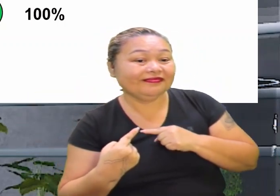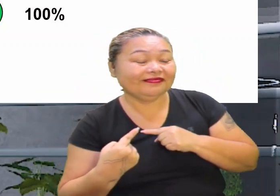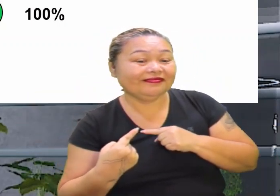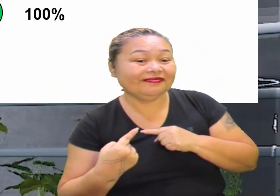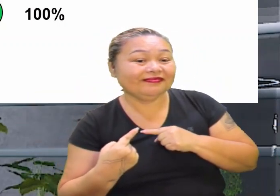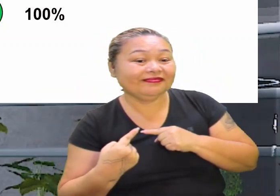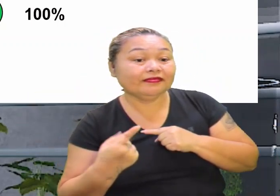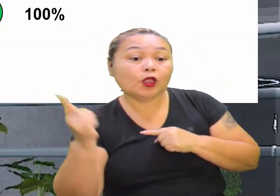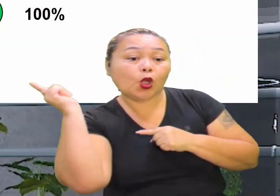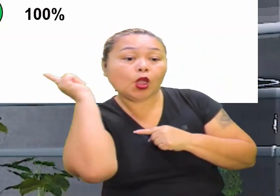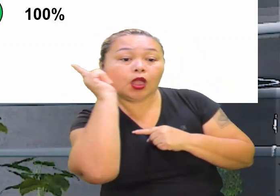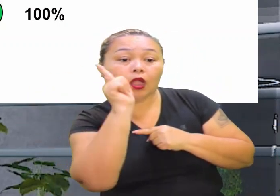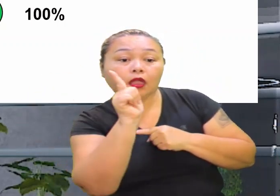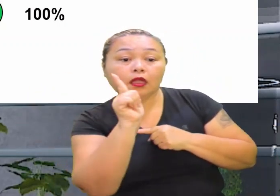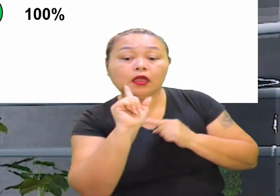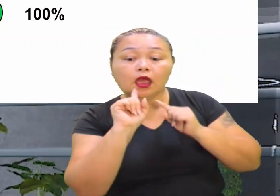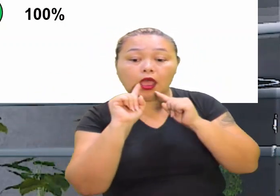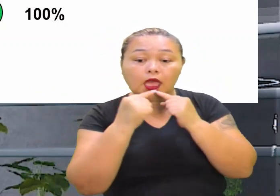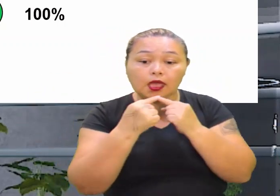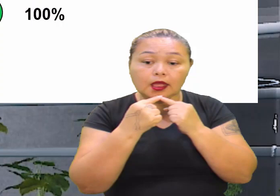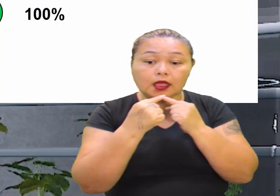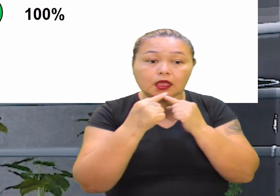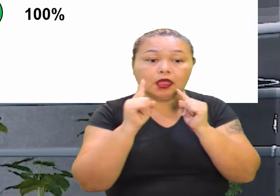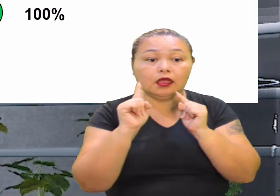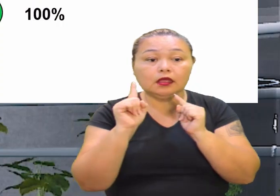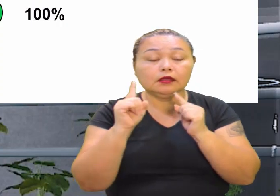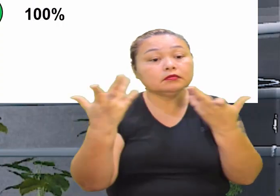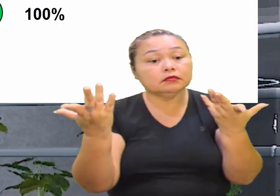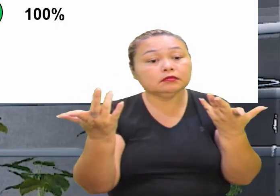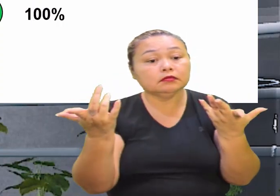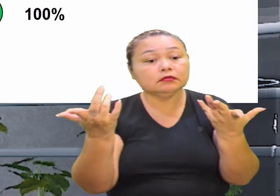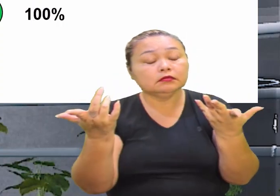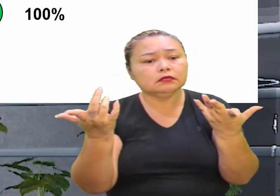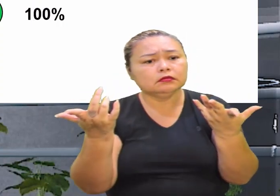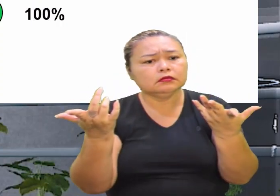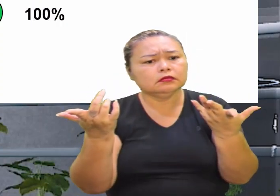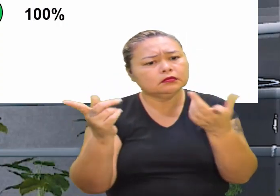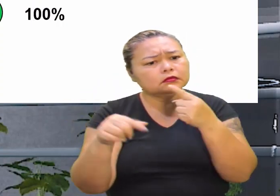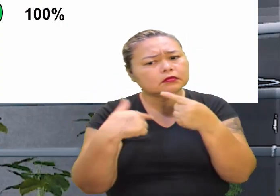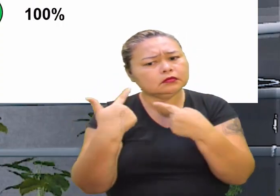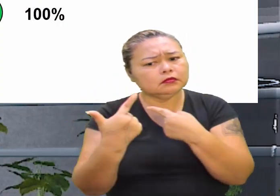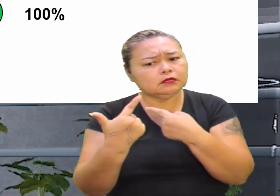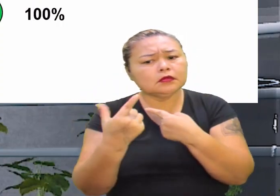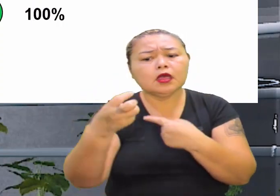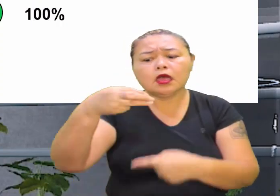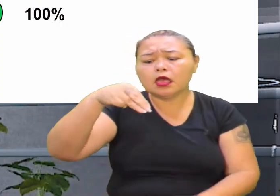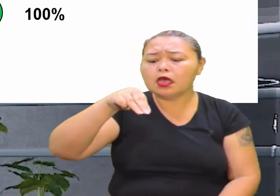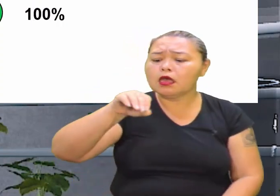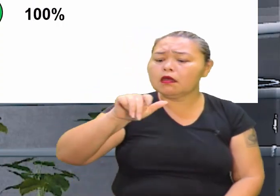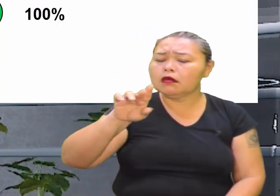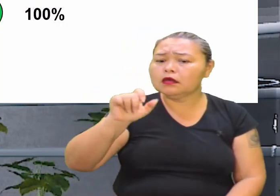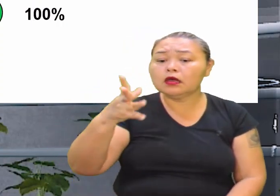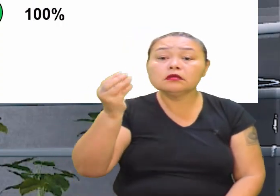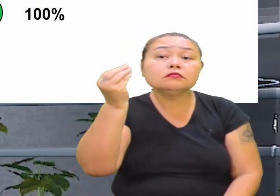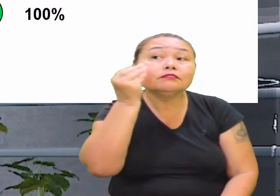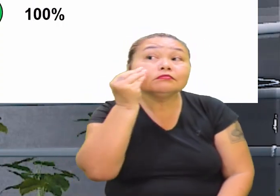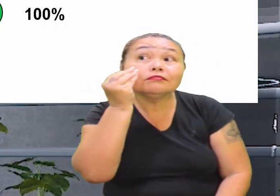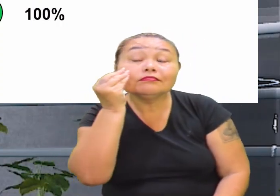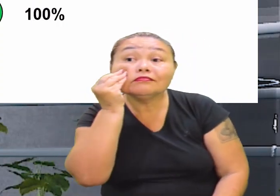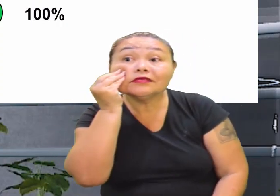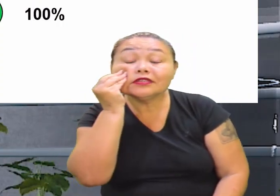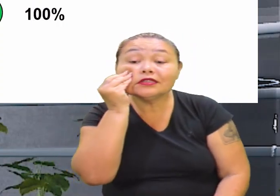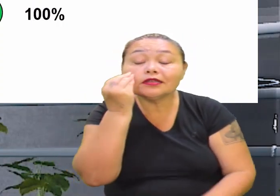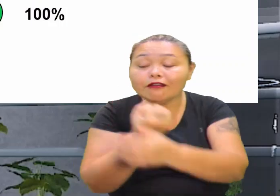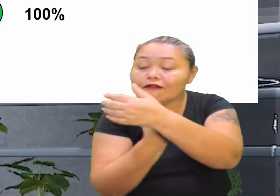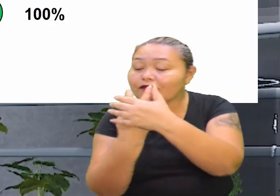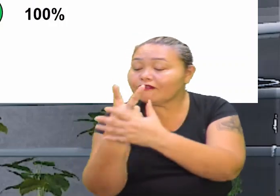De conseguir dobrar e de não conseguir dobrar. E aí o que Mendel fez? Ele testou também esse vegetal, só